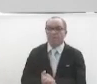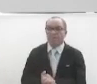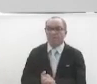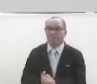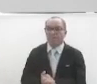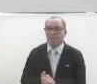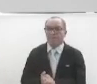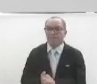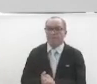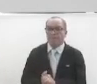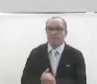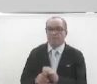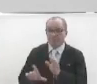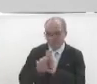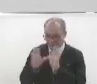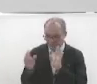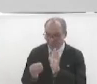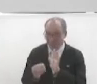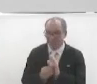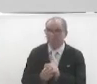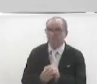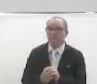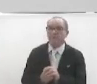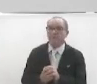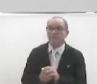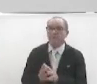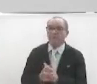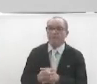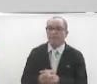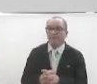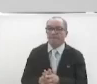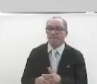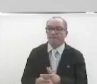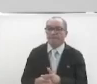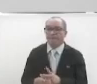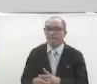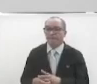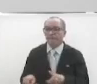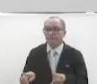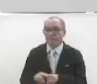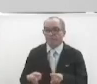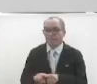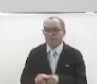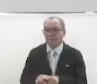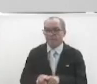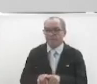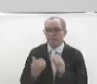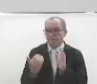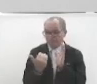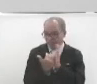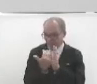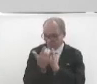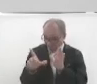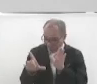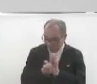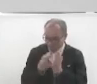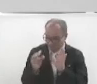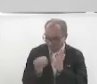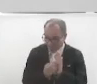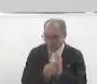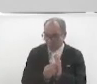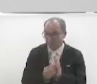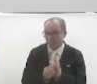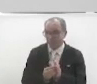essa é uma das emendas o Subtenente Venâncio e também tem uma outra emenda do Subtenente de